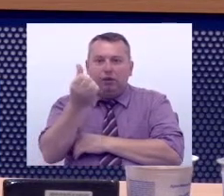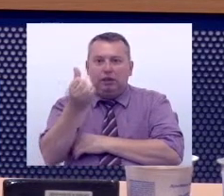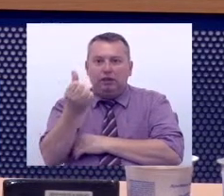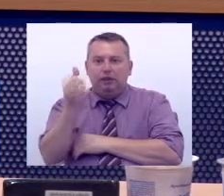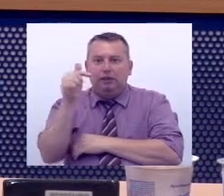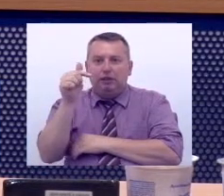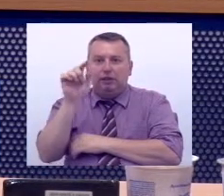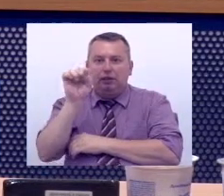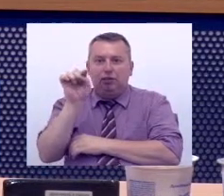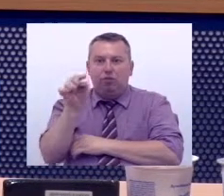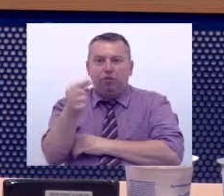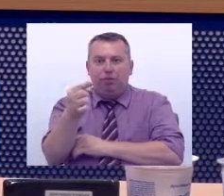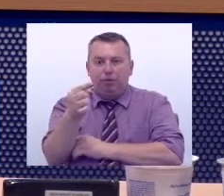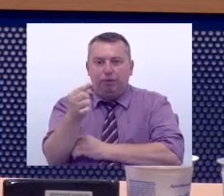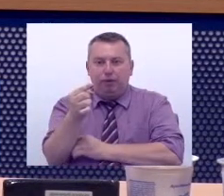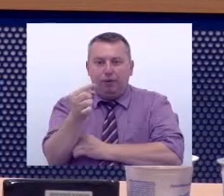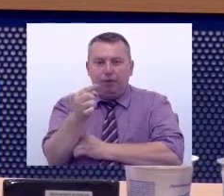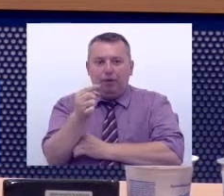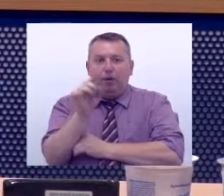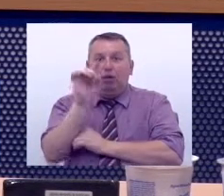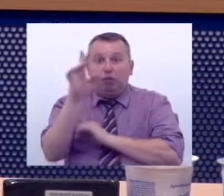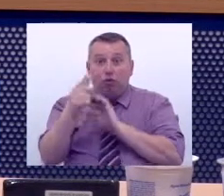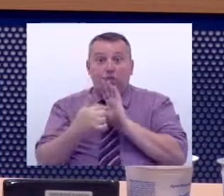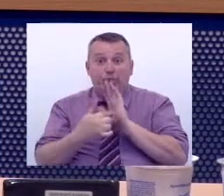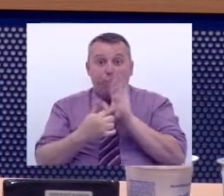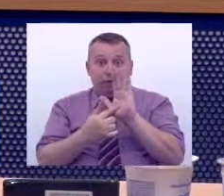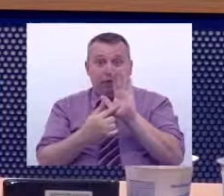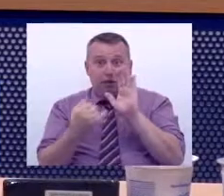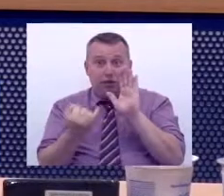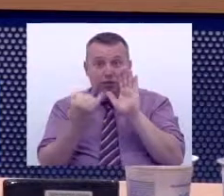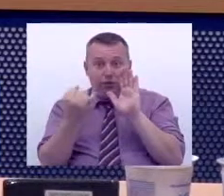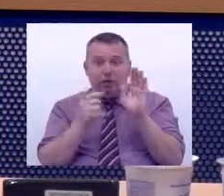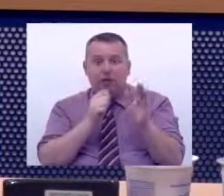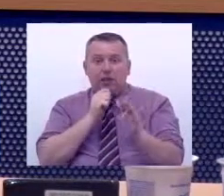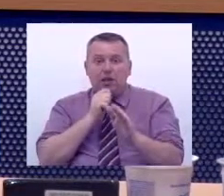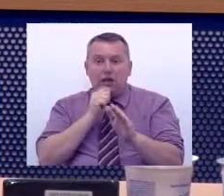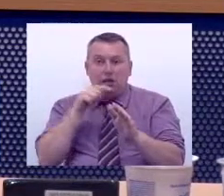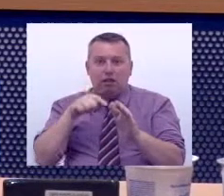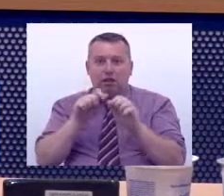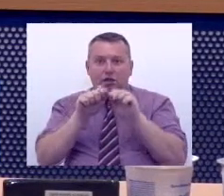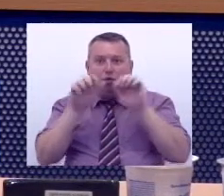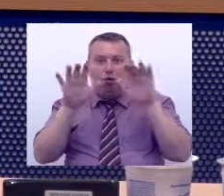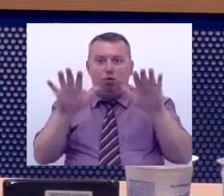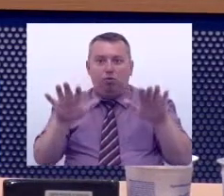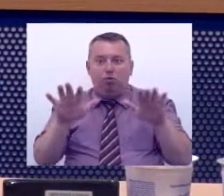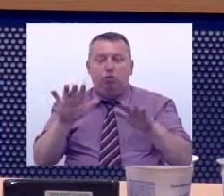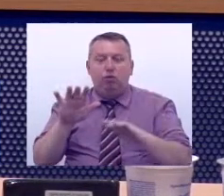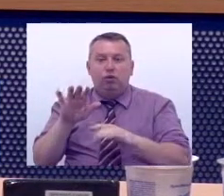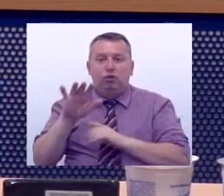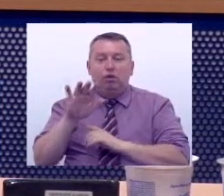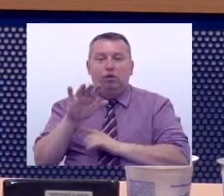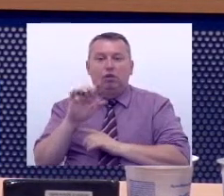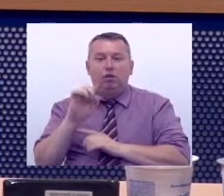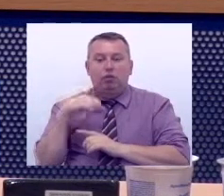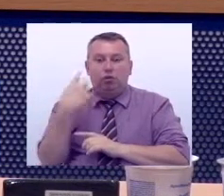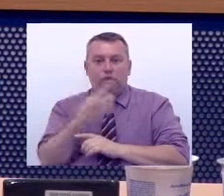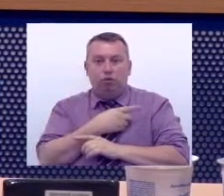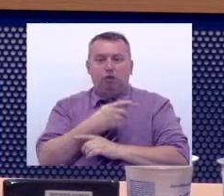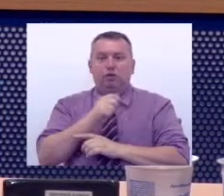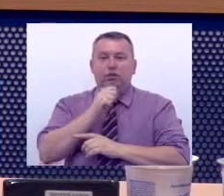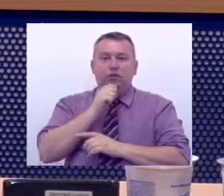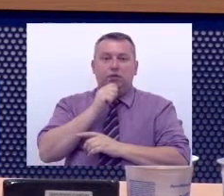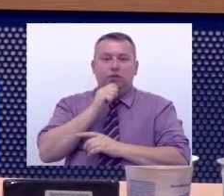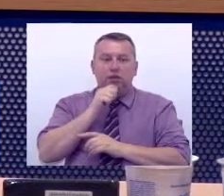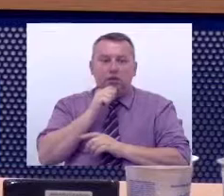R$ 36.067.000. É só ressaltar que ainda no município, nós ainda temos linhas